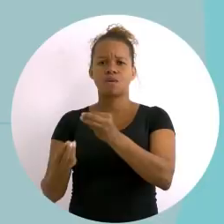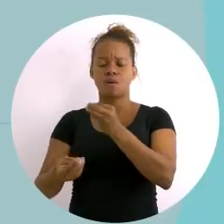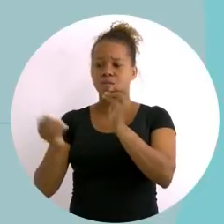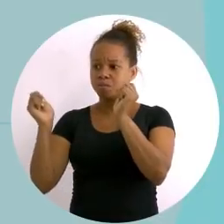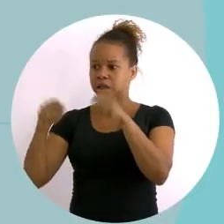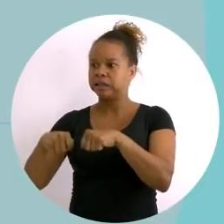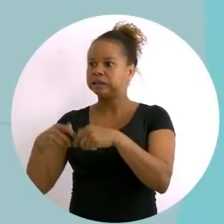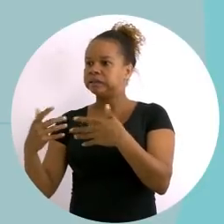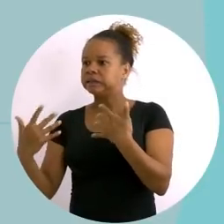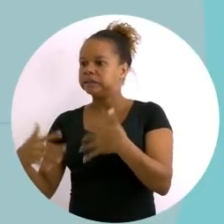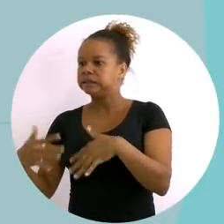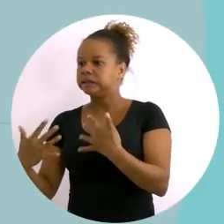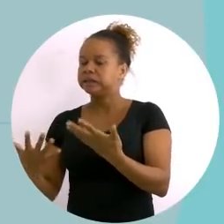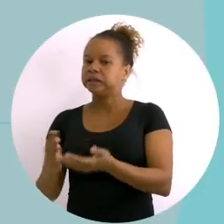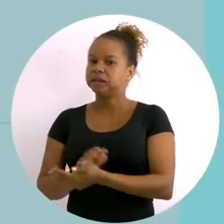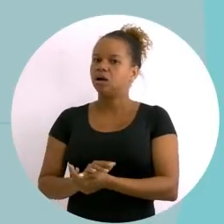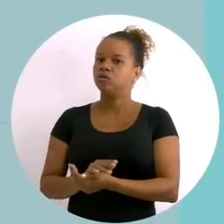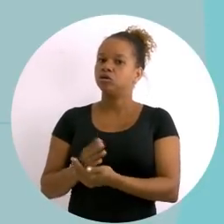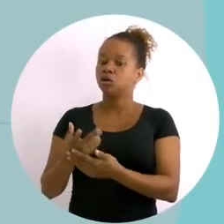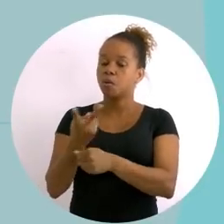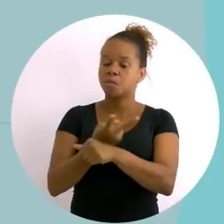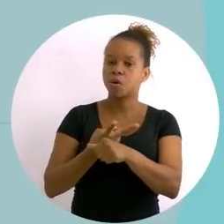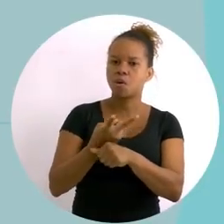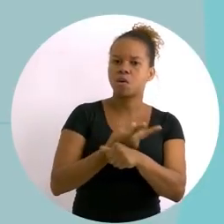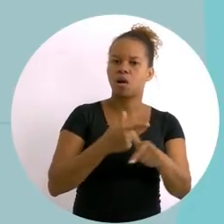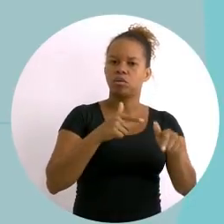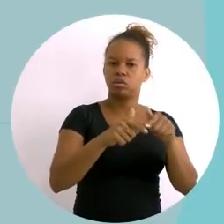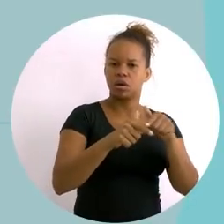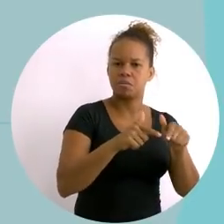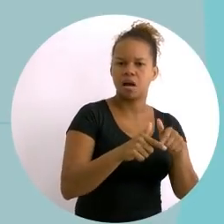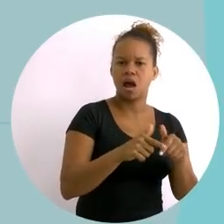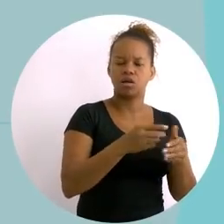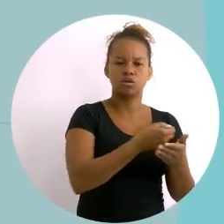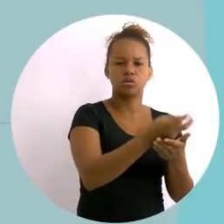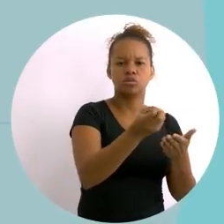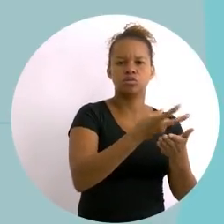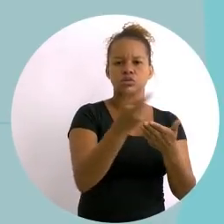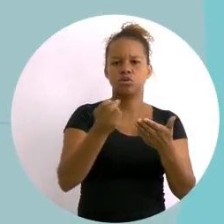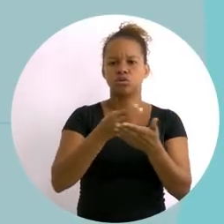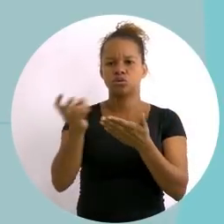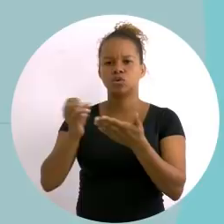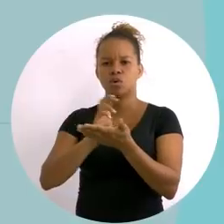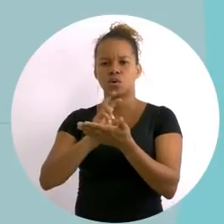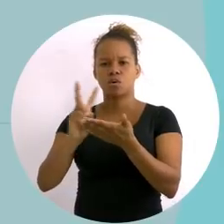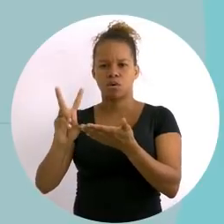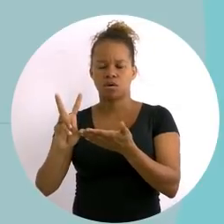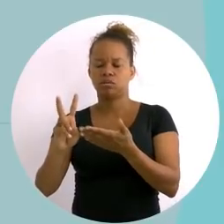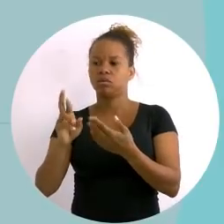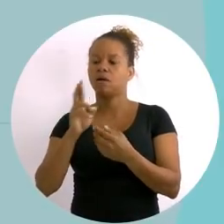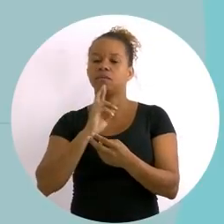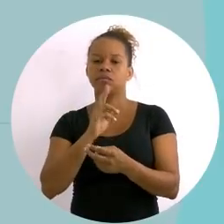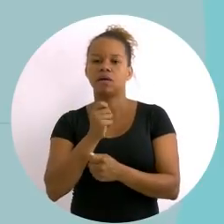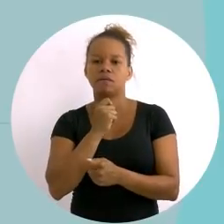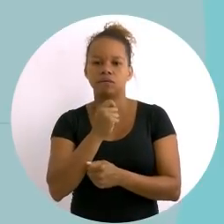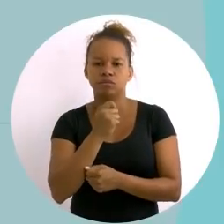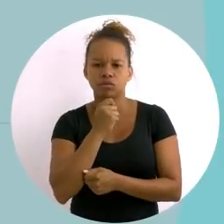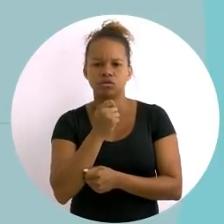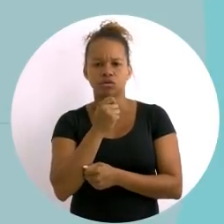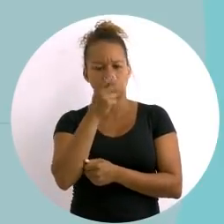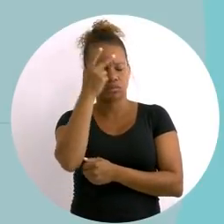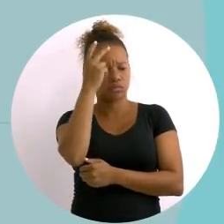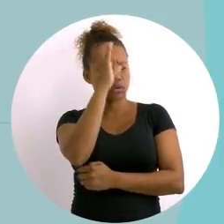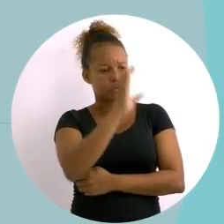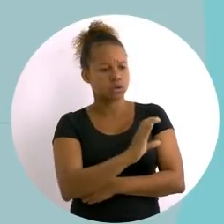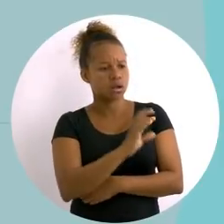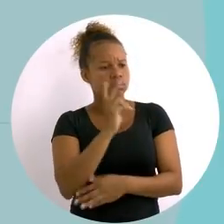competitivo e ao se procurar um emprego, ao se distribuir um currículo, nas entrevistas os candidatos estão